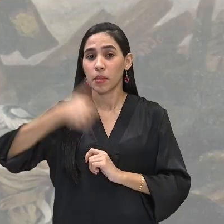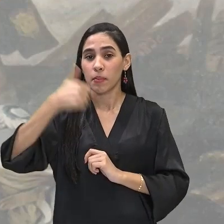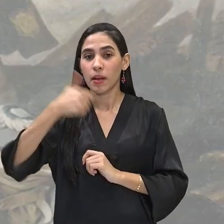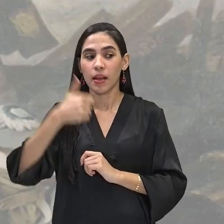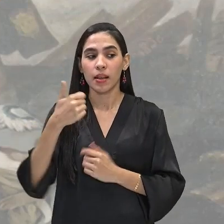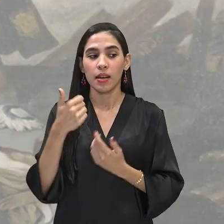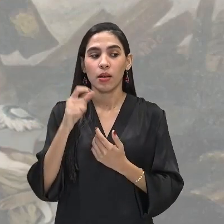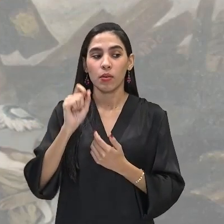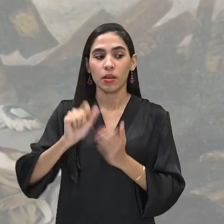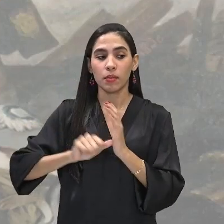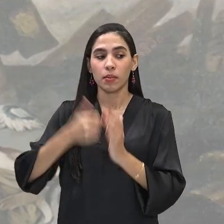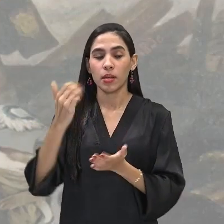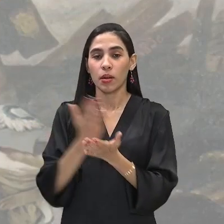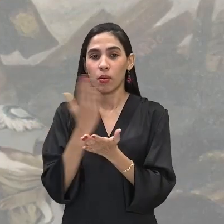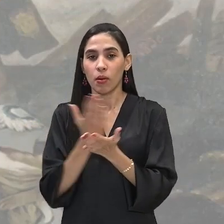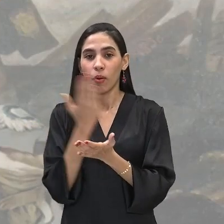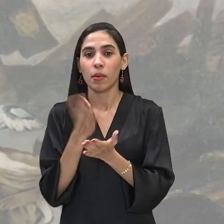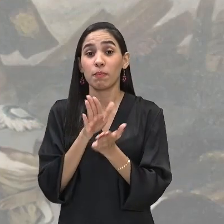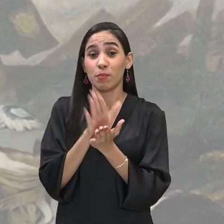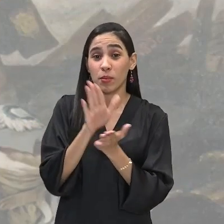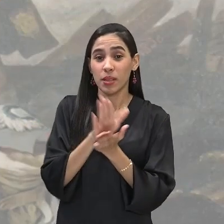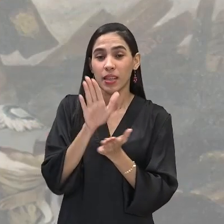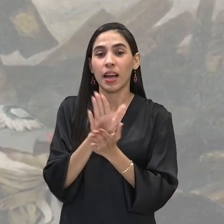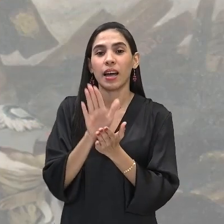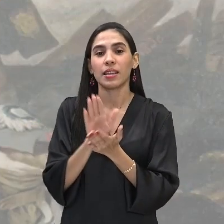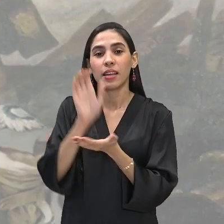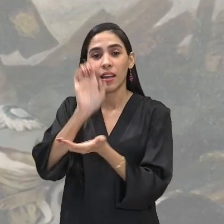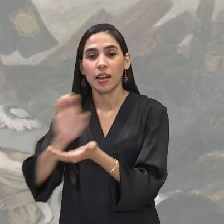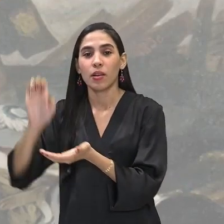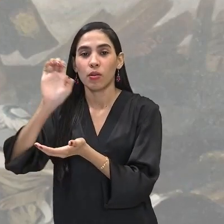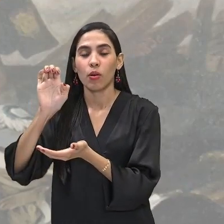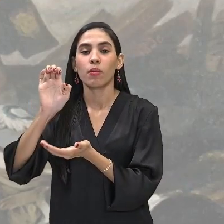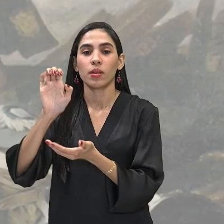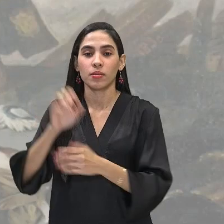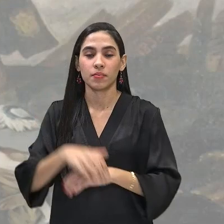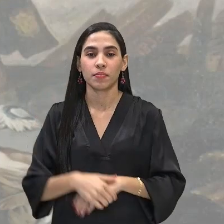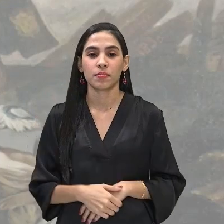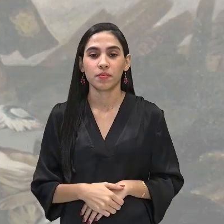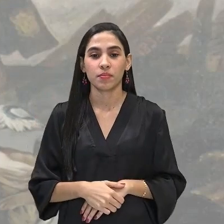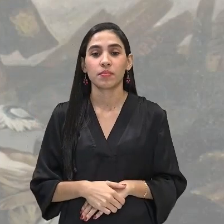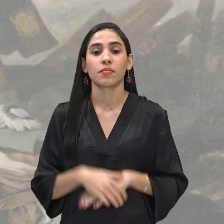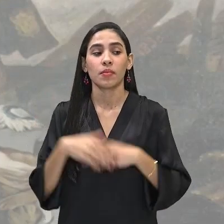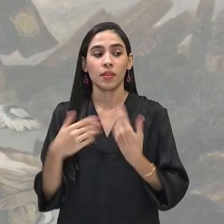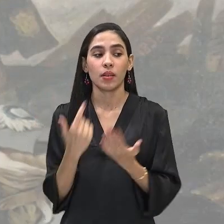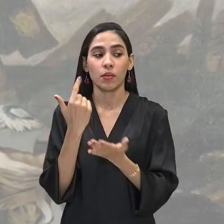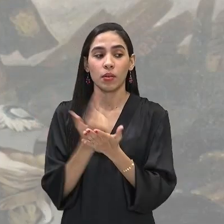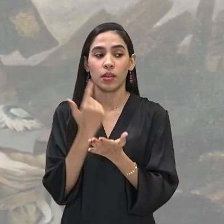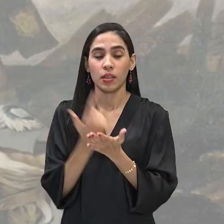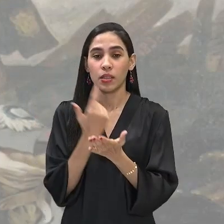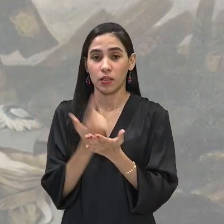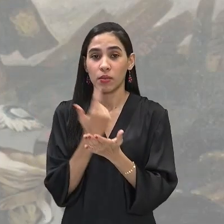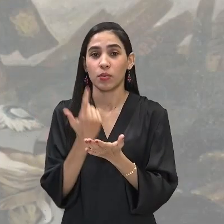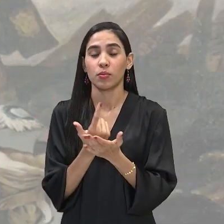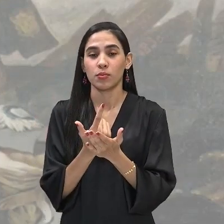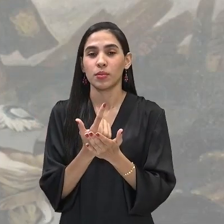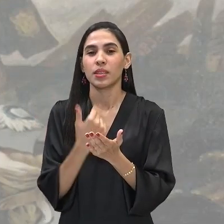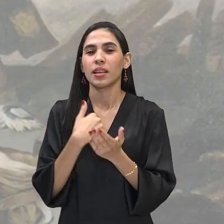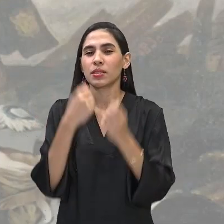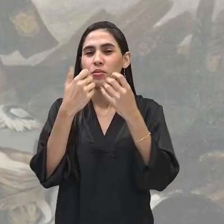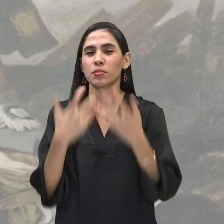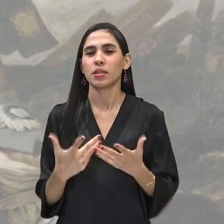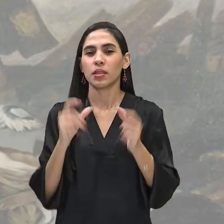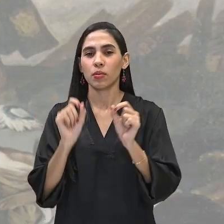obra romântica publicada na Europa, lá na Alemanha. Então essa é a obra que introduz